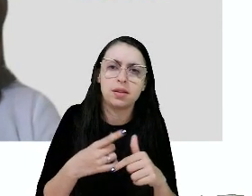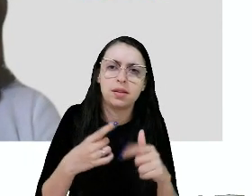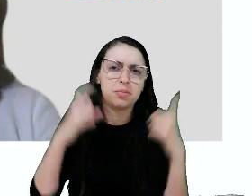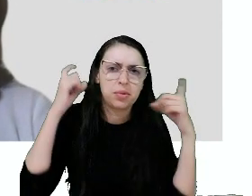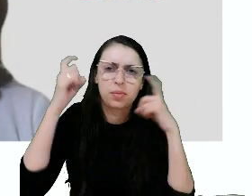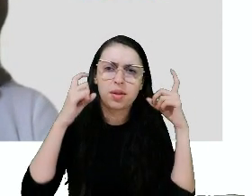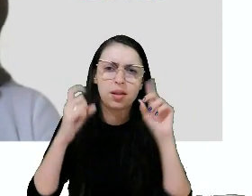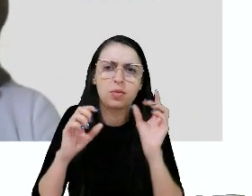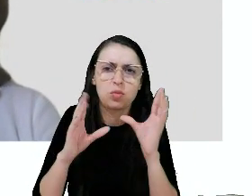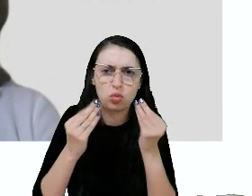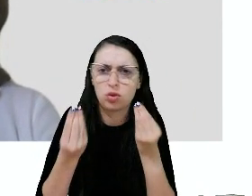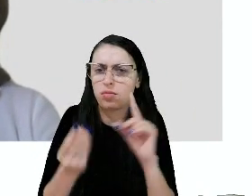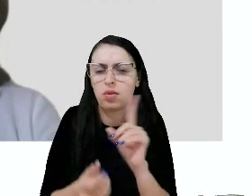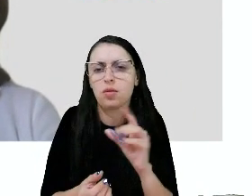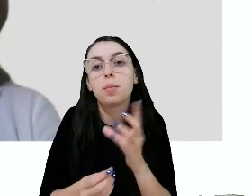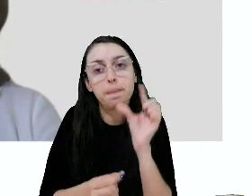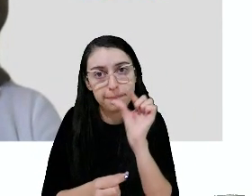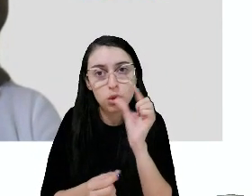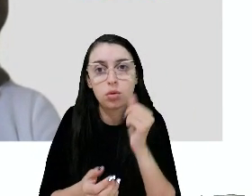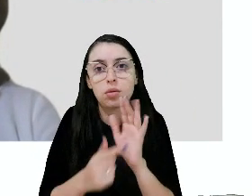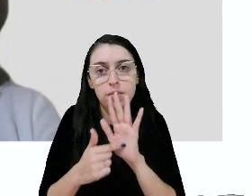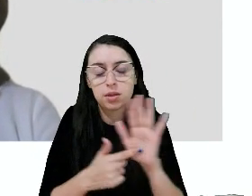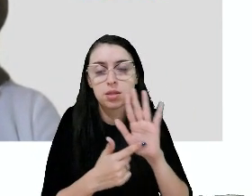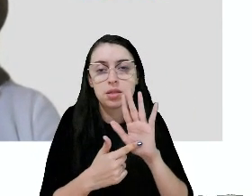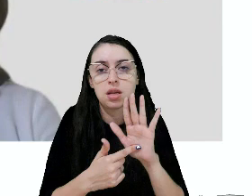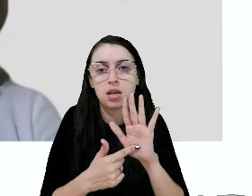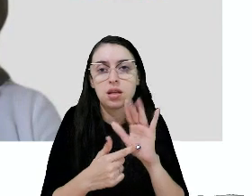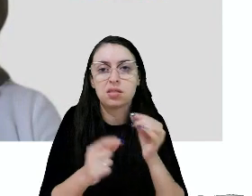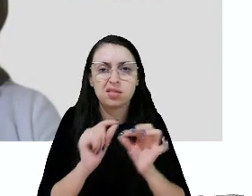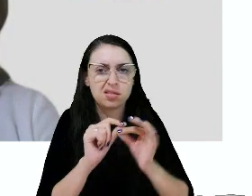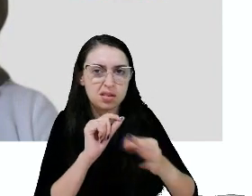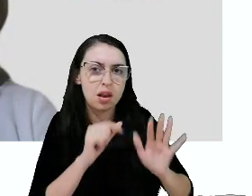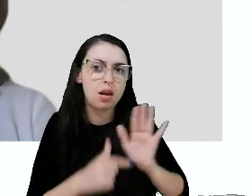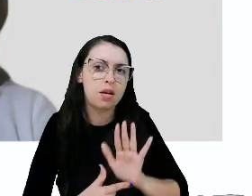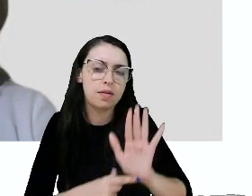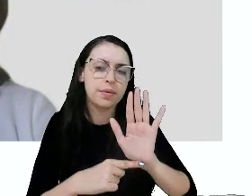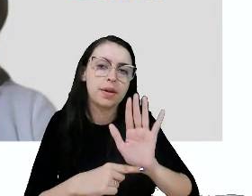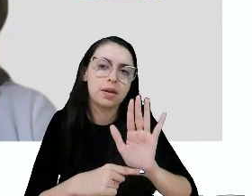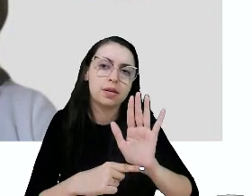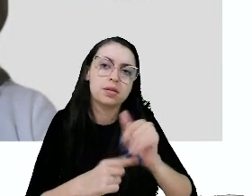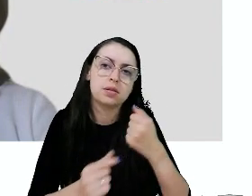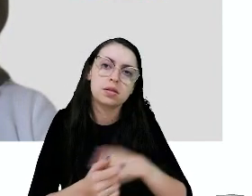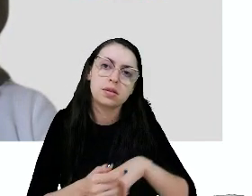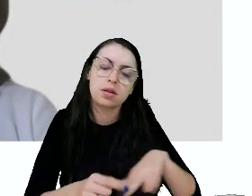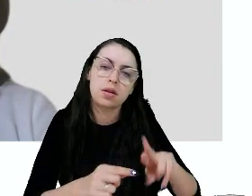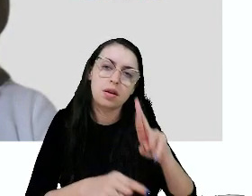trazer muitos, eu tenho só uns poucos que vou mostrar. Então, elas estão na linha de frente. Elas estão, não